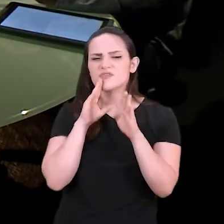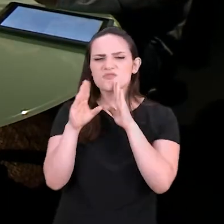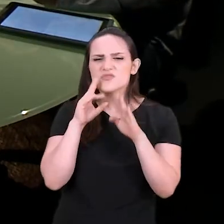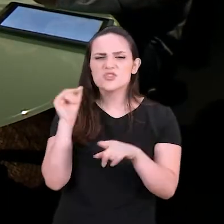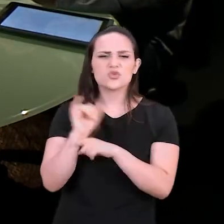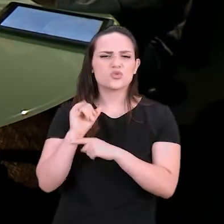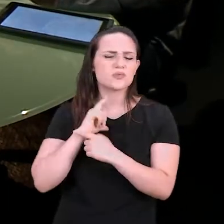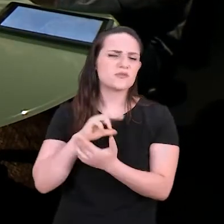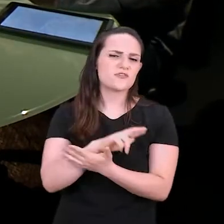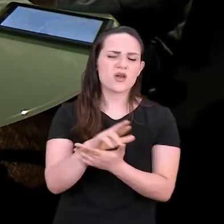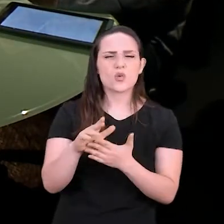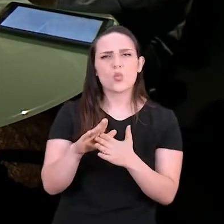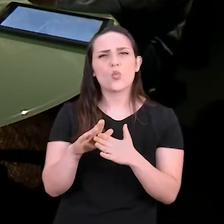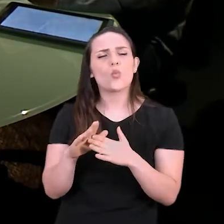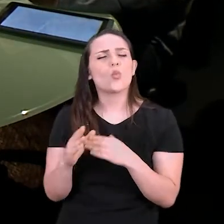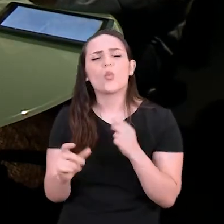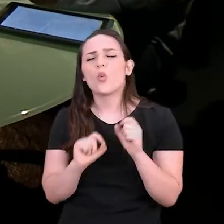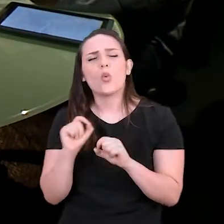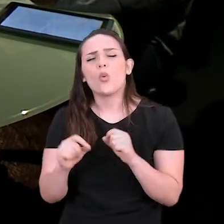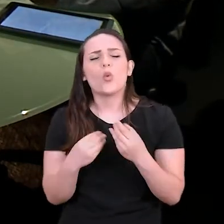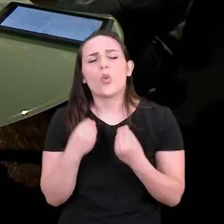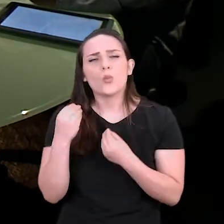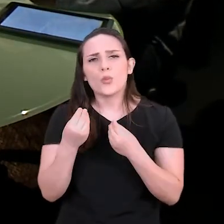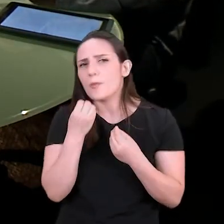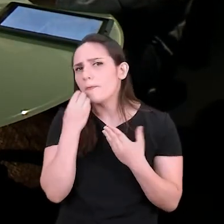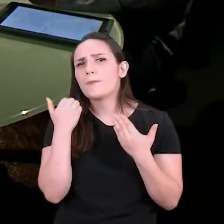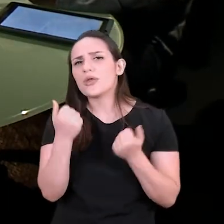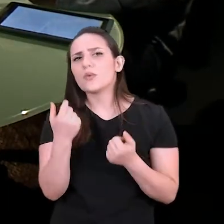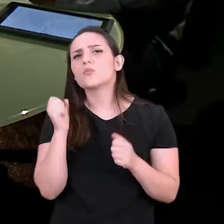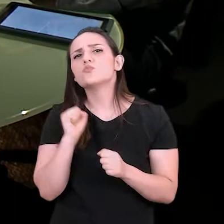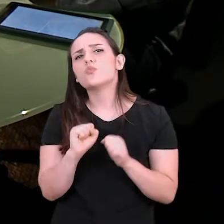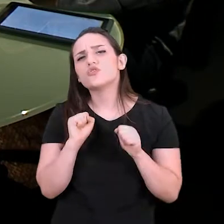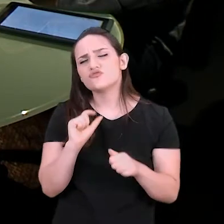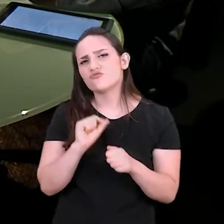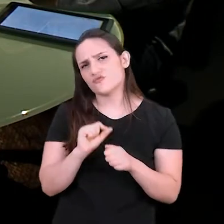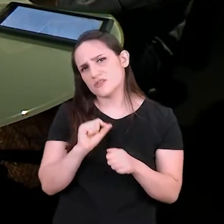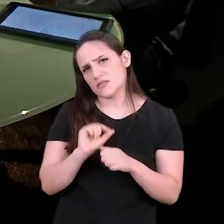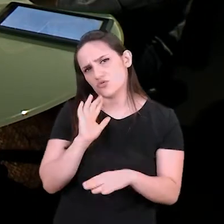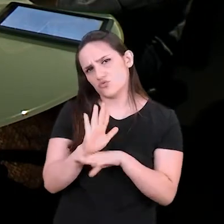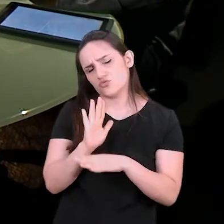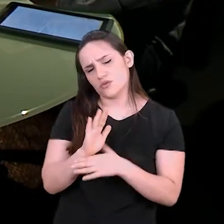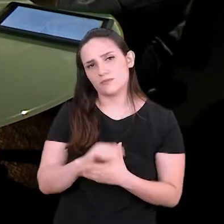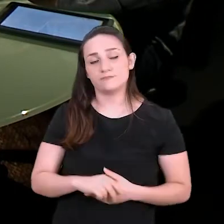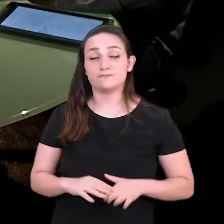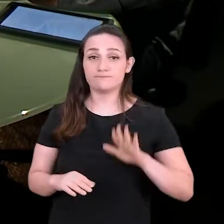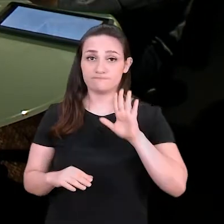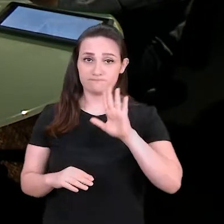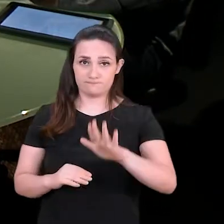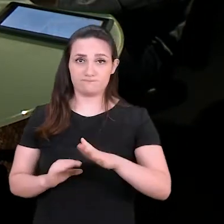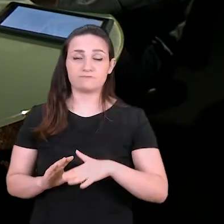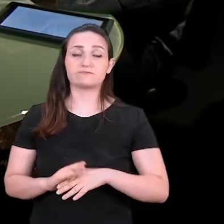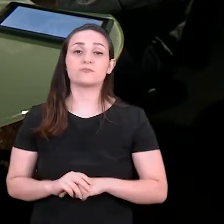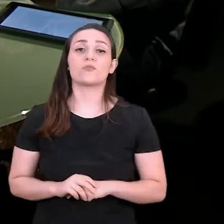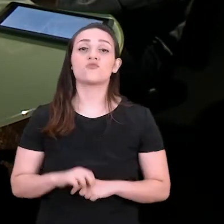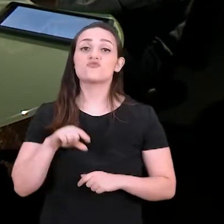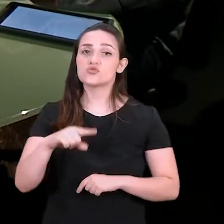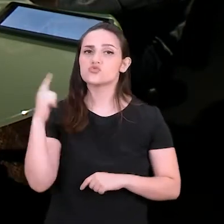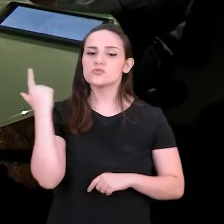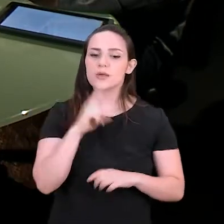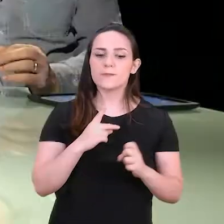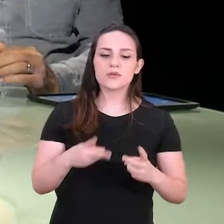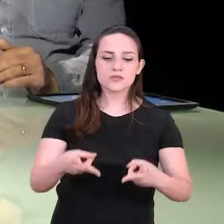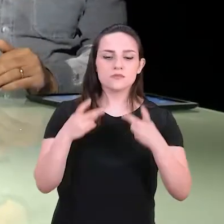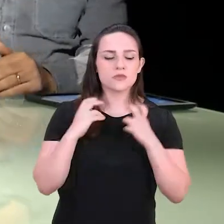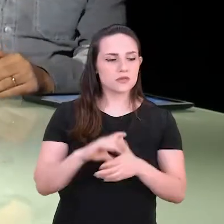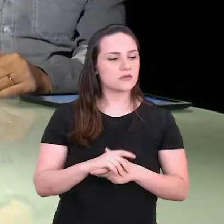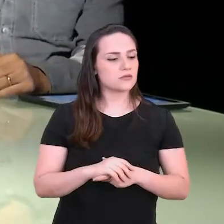plataformas, Facebook, YouTube, pode oferecer para a prática jornalística? Uma delas, Tiago, é que